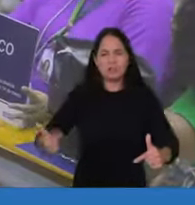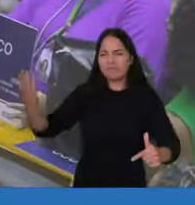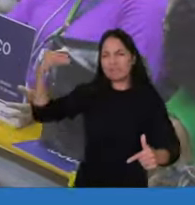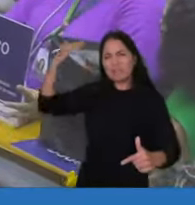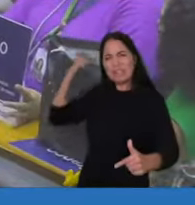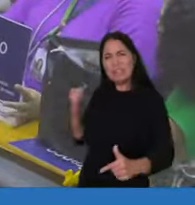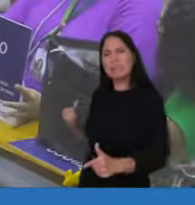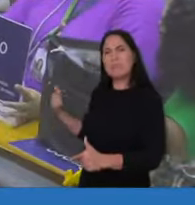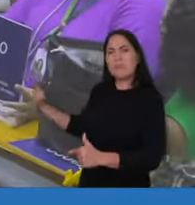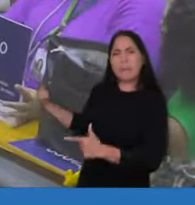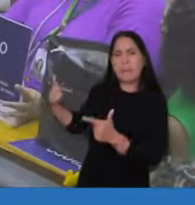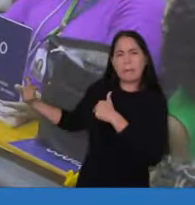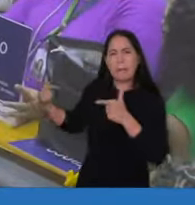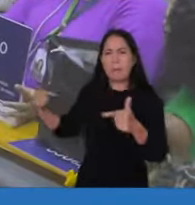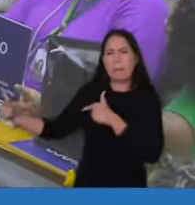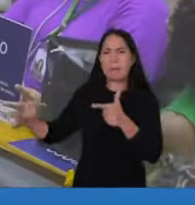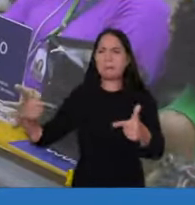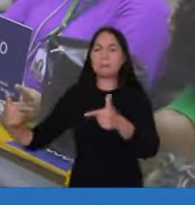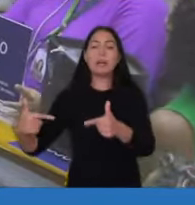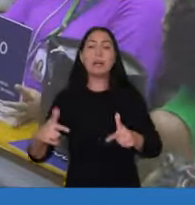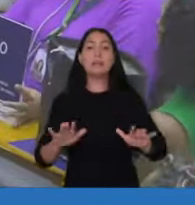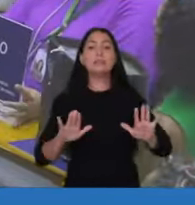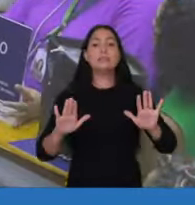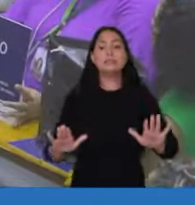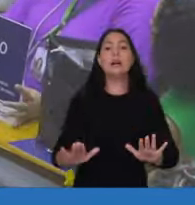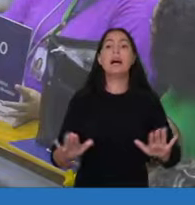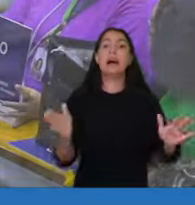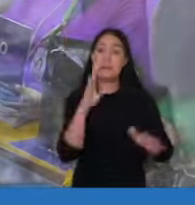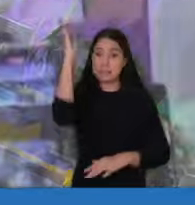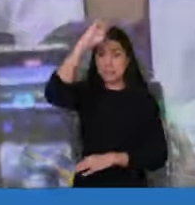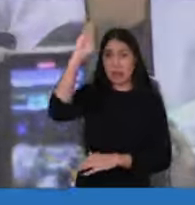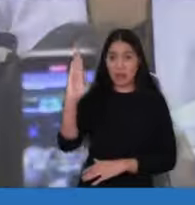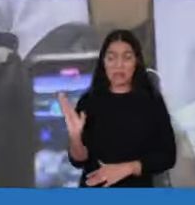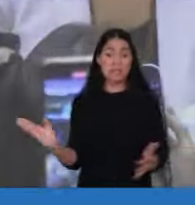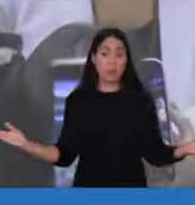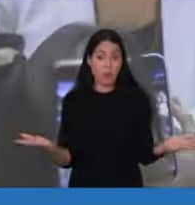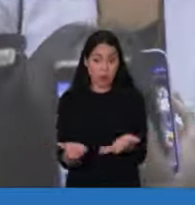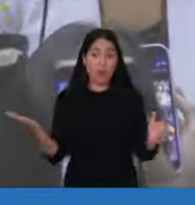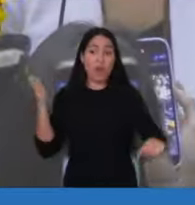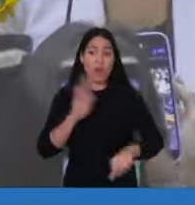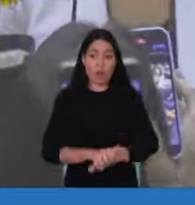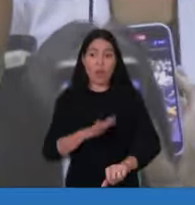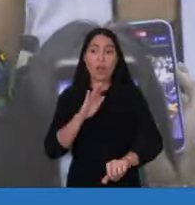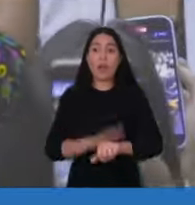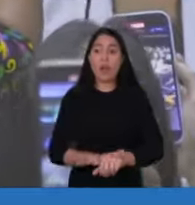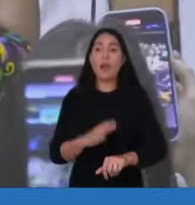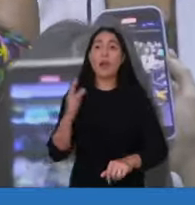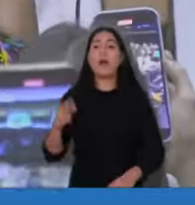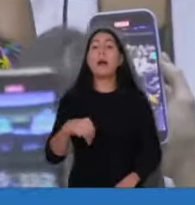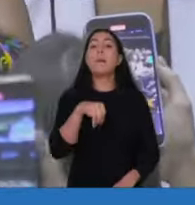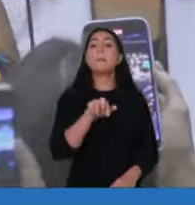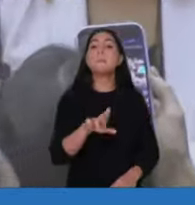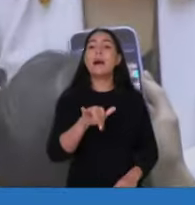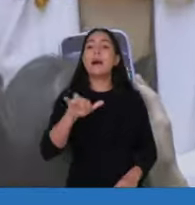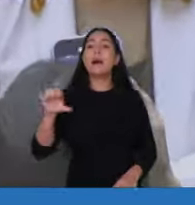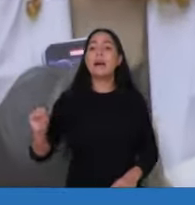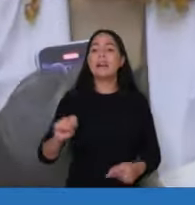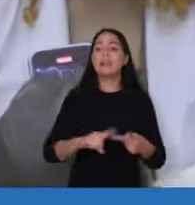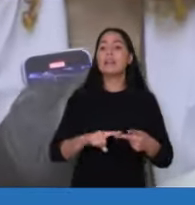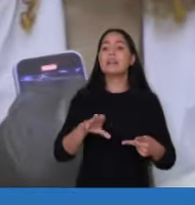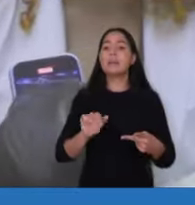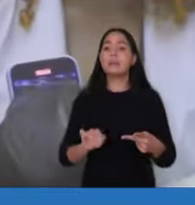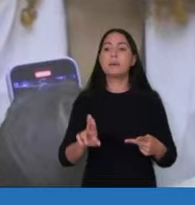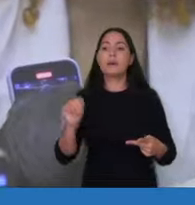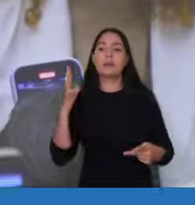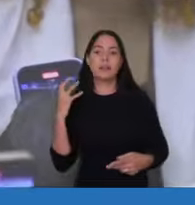Brasil, chegou a vez de ouvir as Marias Mains,